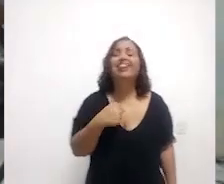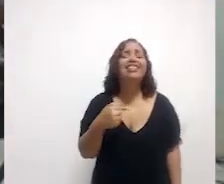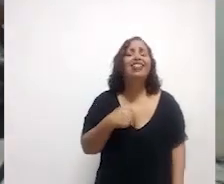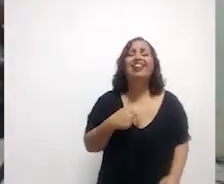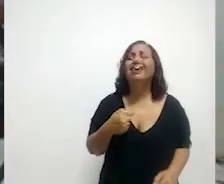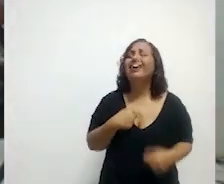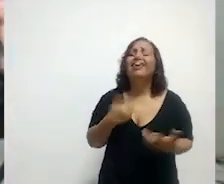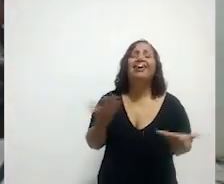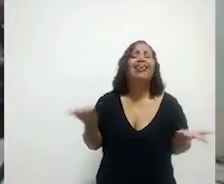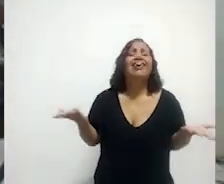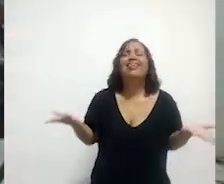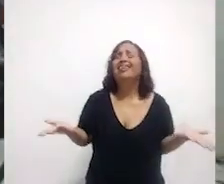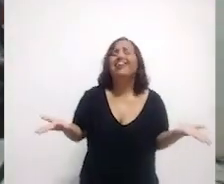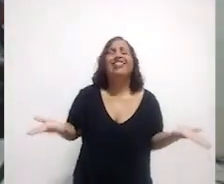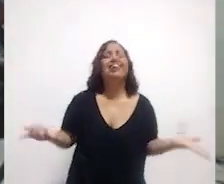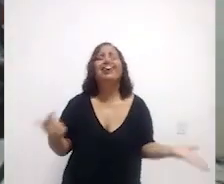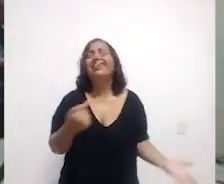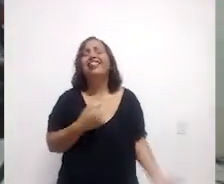E